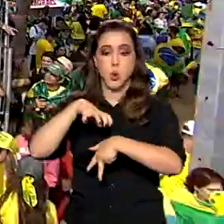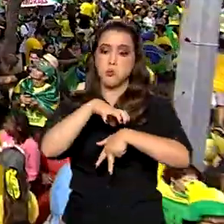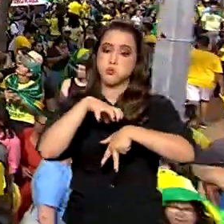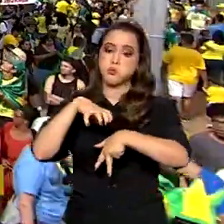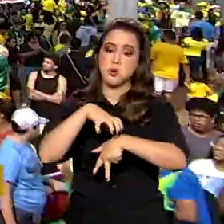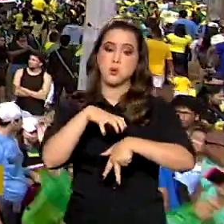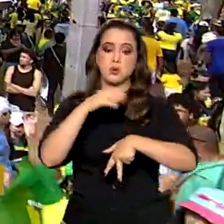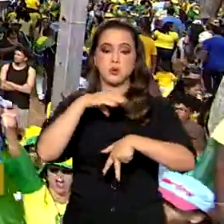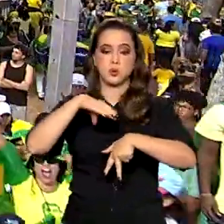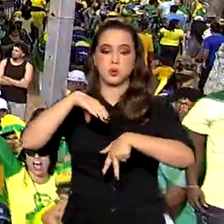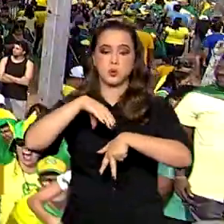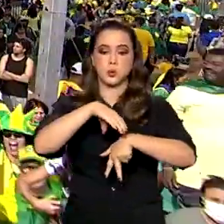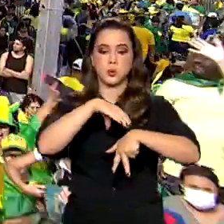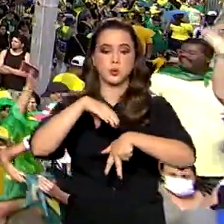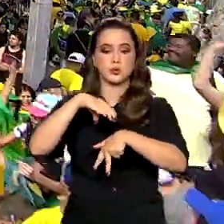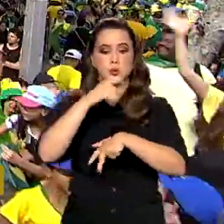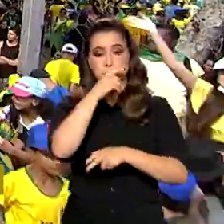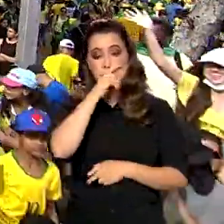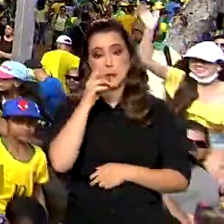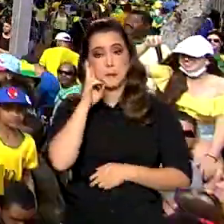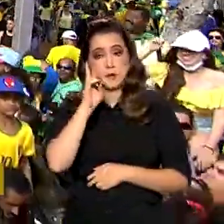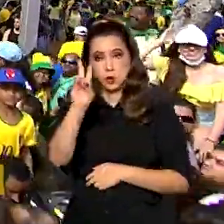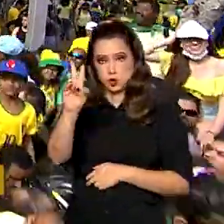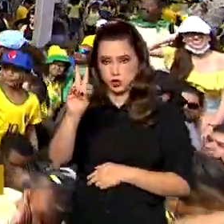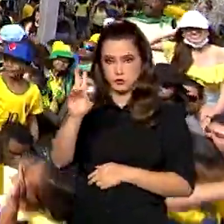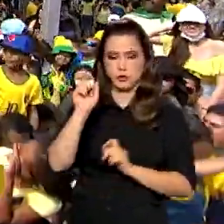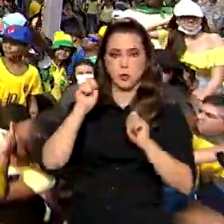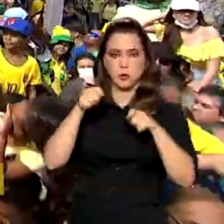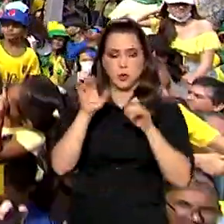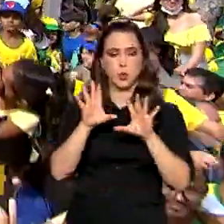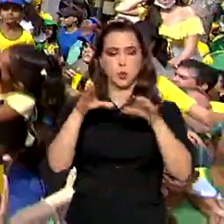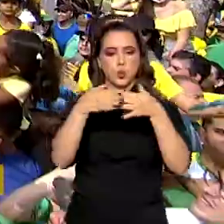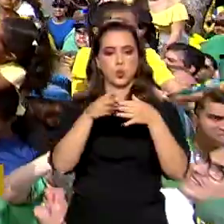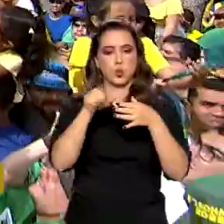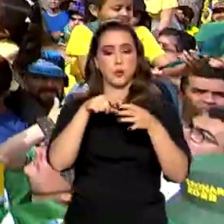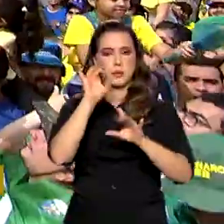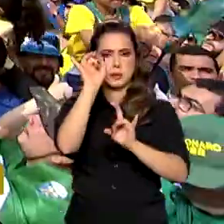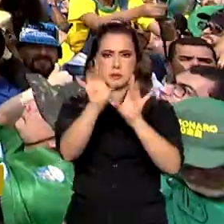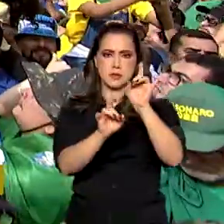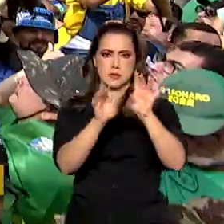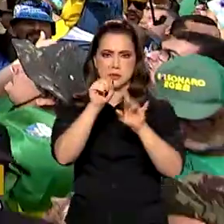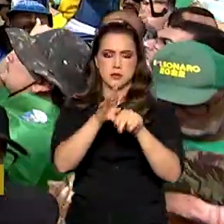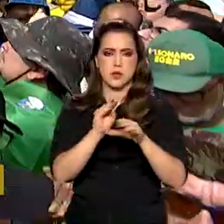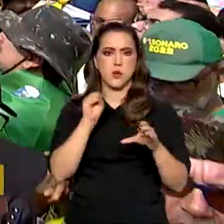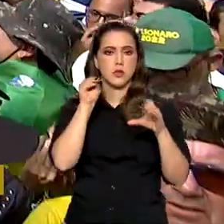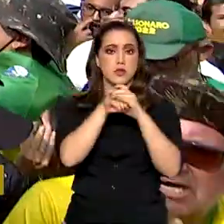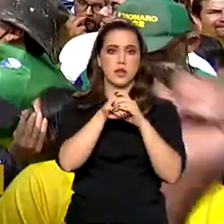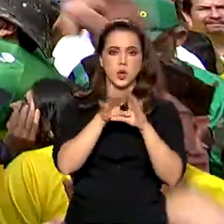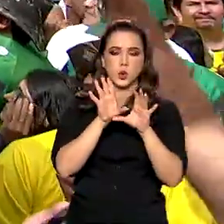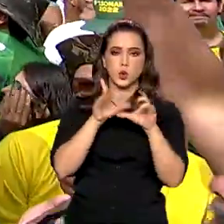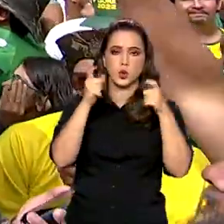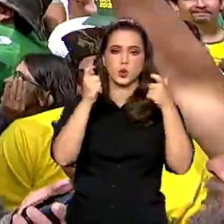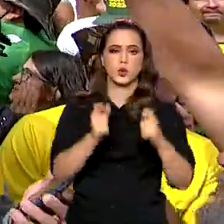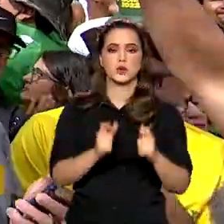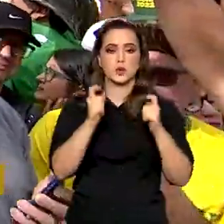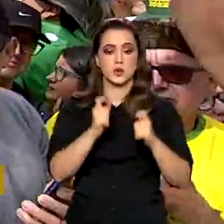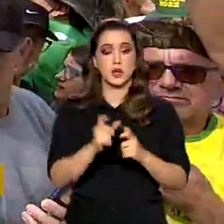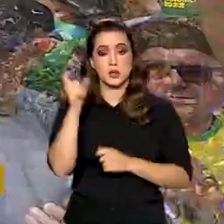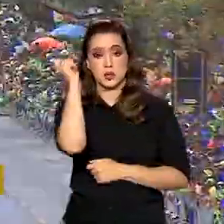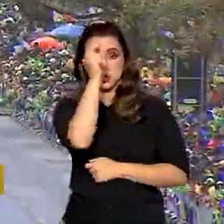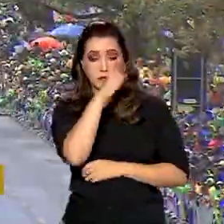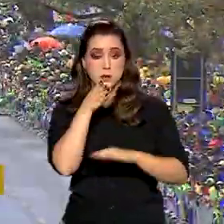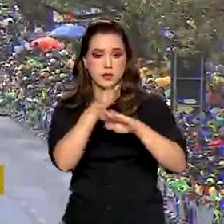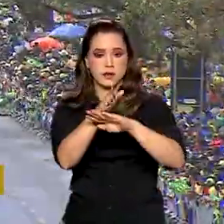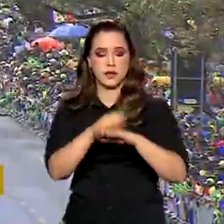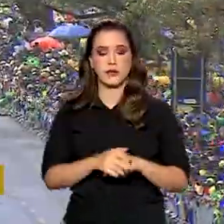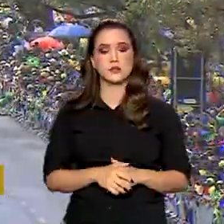operacional, né, um salto a alta altitude, onde tropas especiais se infiltram, né, em locais de difícil